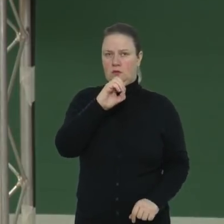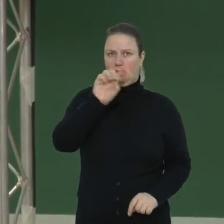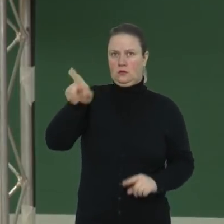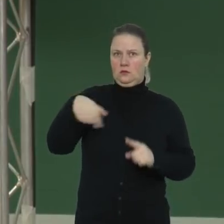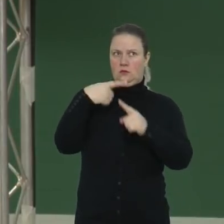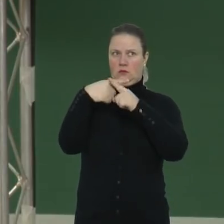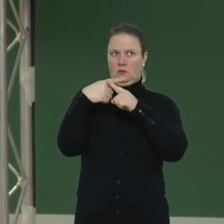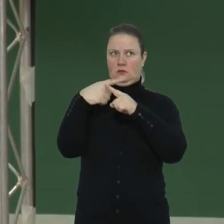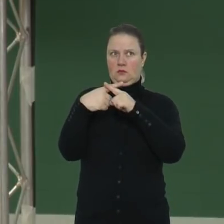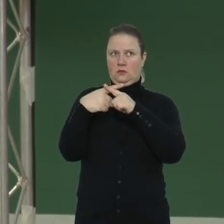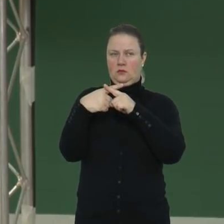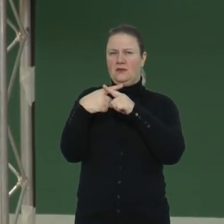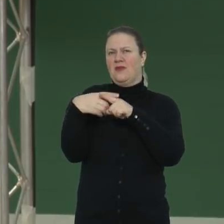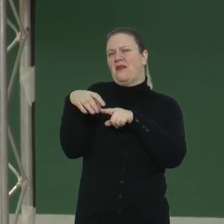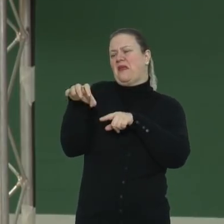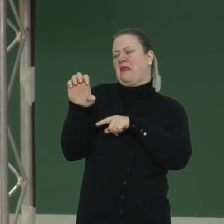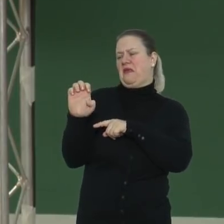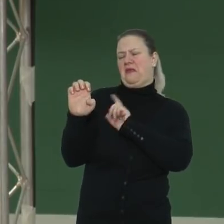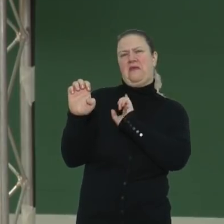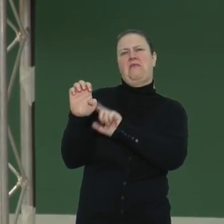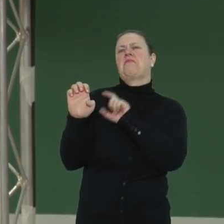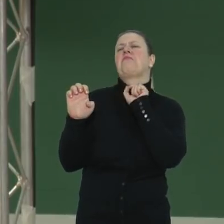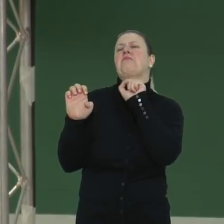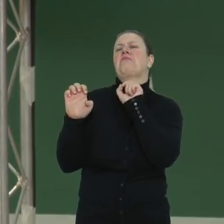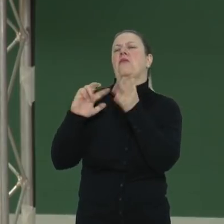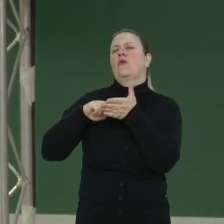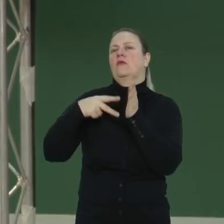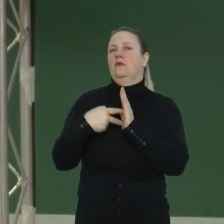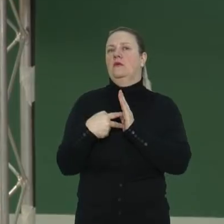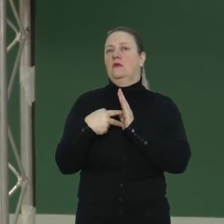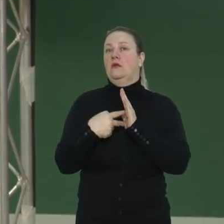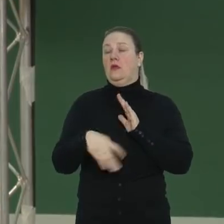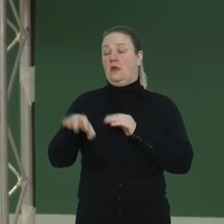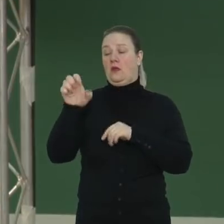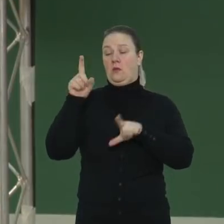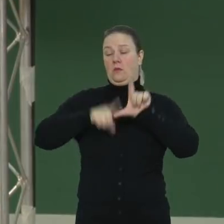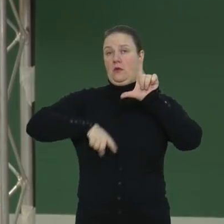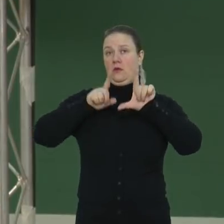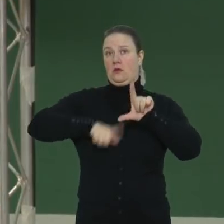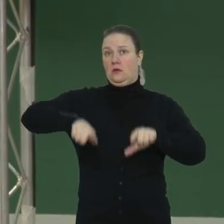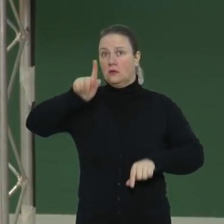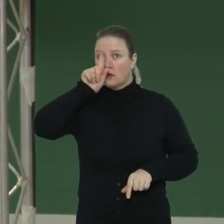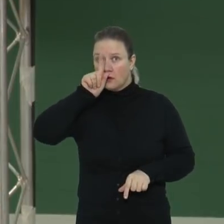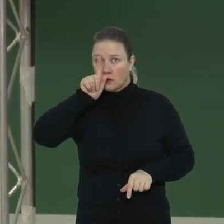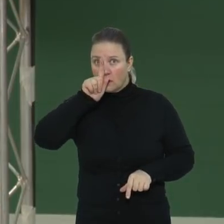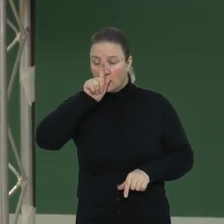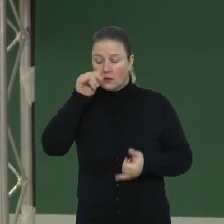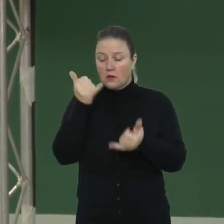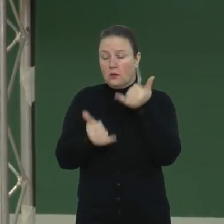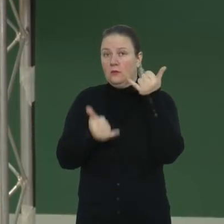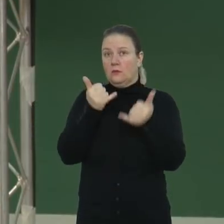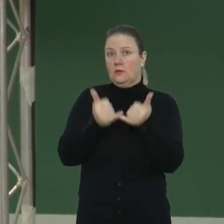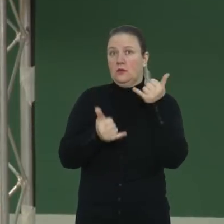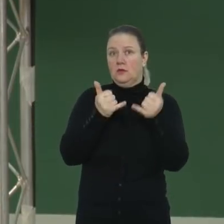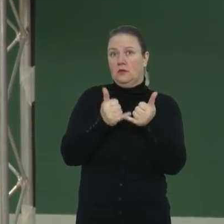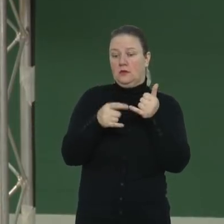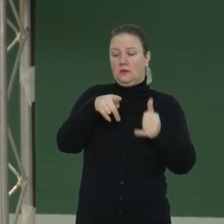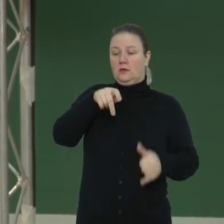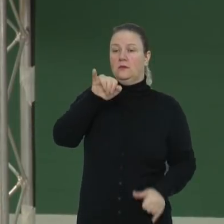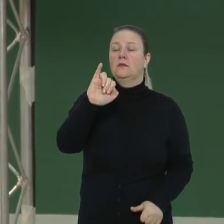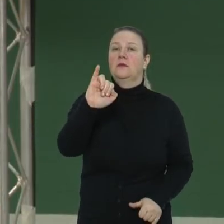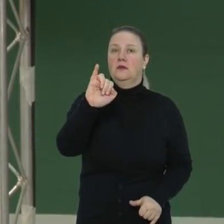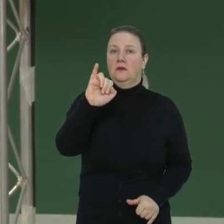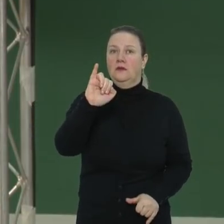esse Ezinho aqui, mas quem que é esse Ezinho? É uma letra grega, certo? E ela é parecida com o π, número